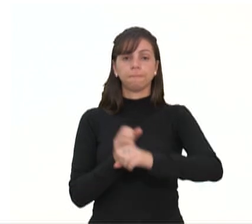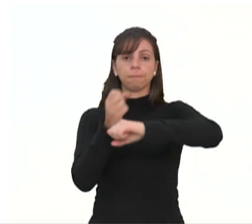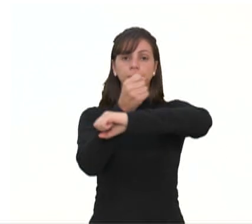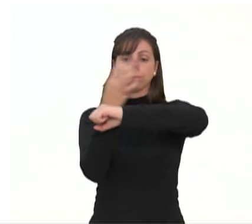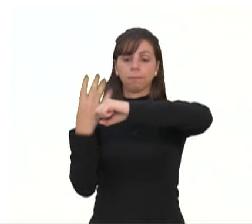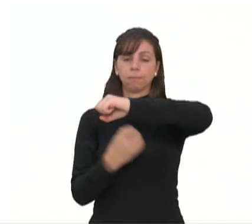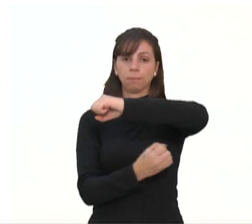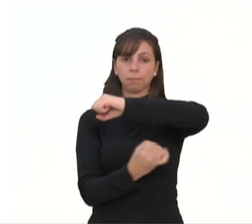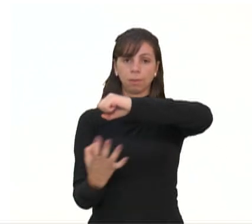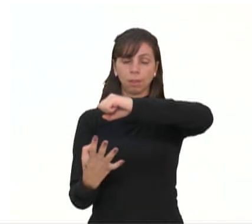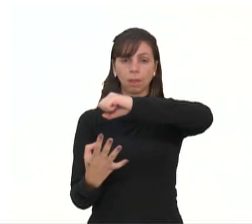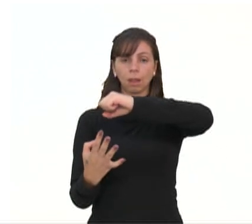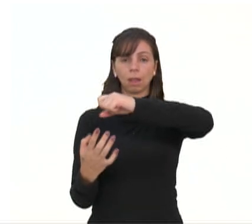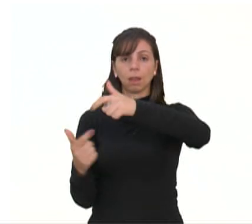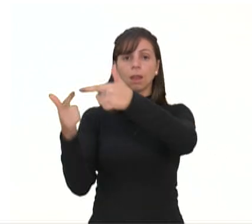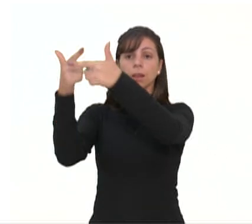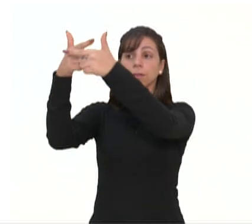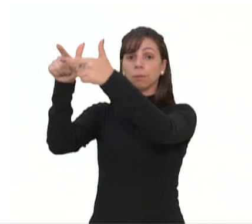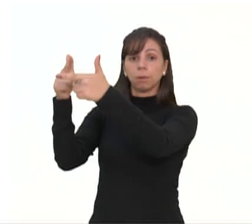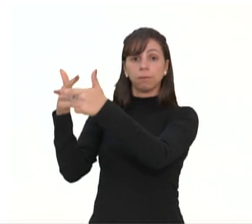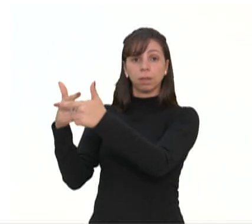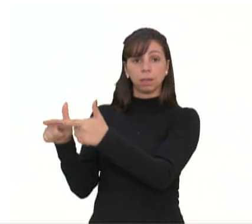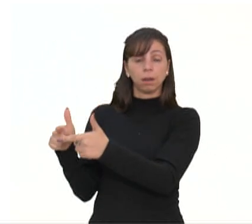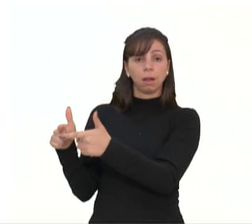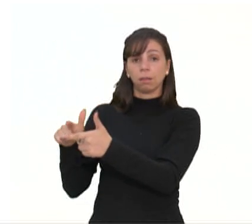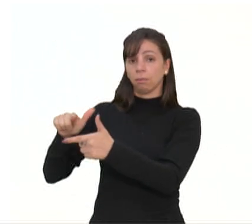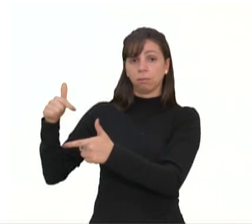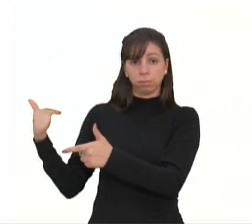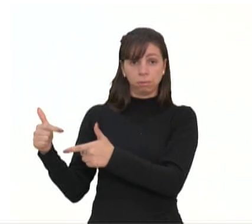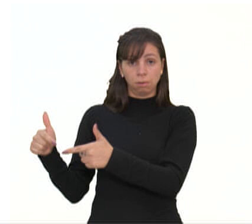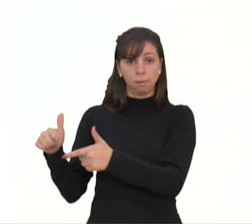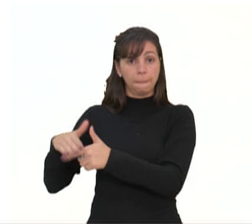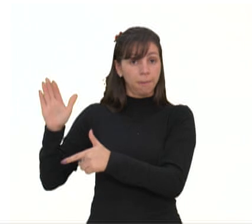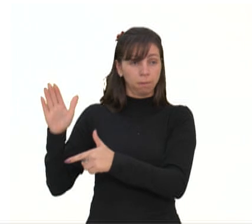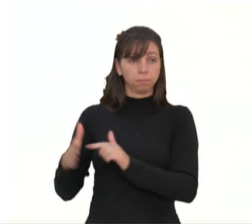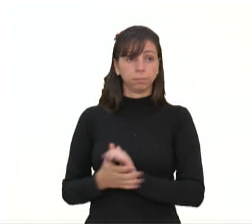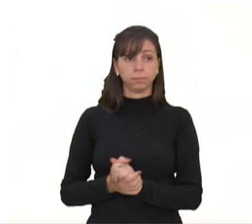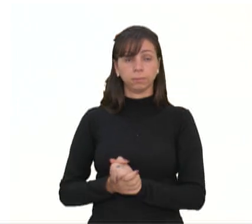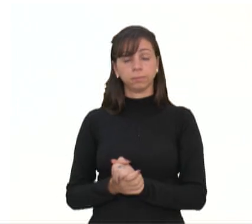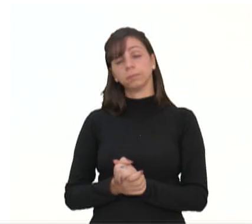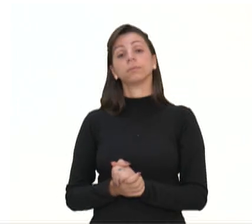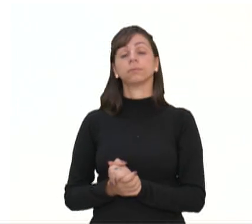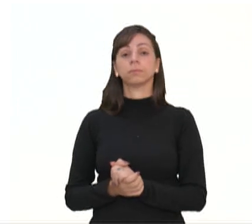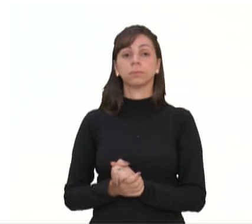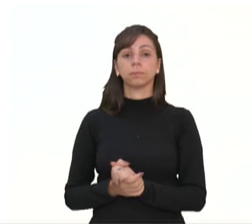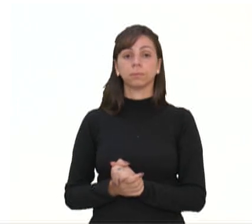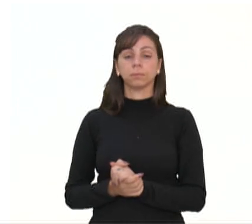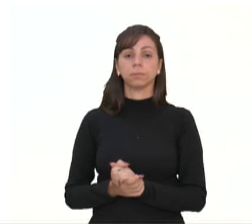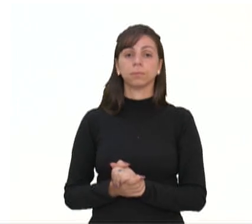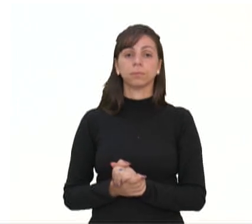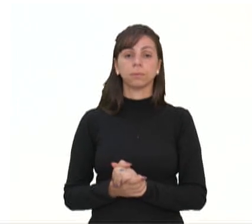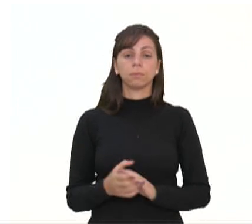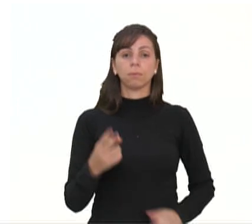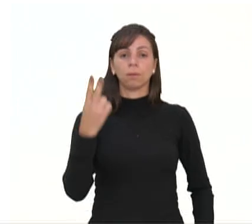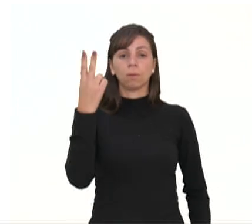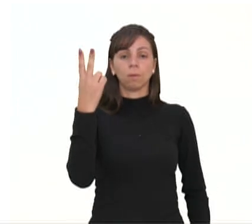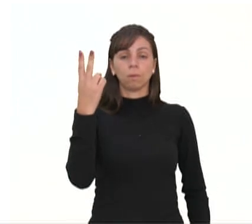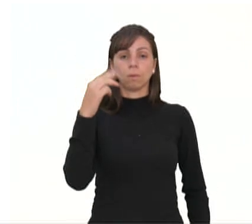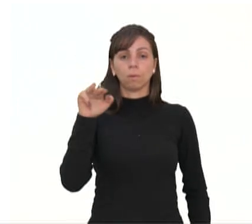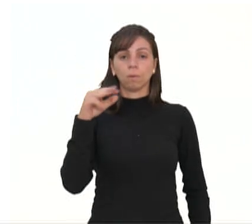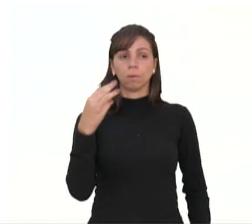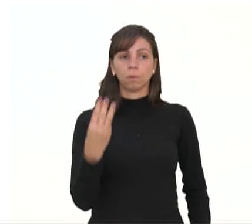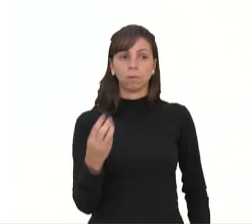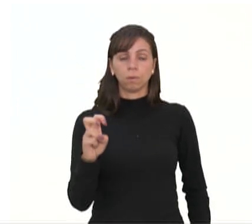frações que foram simplificadas ao máximo, que não dá para simplificar mais. Então, tem aqui como exemplo o 2/5 e o menos